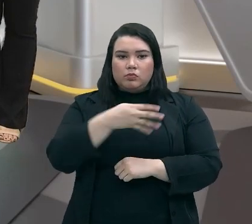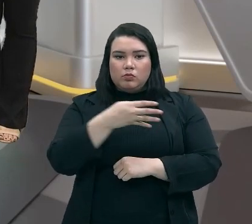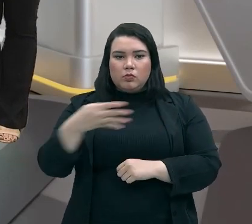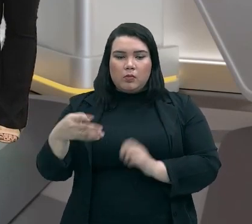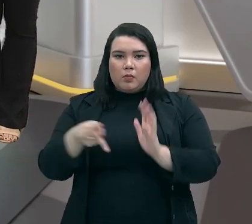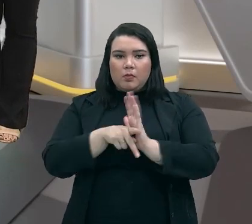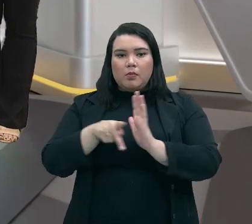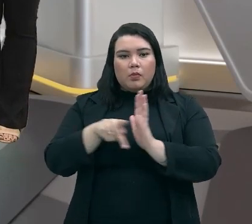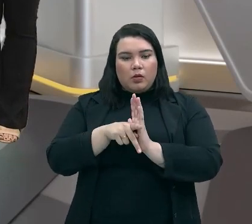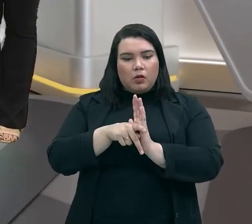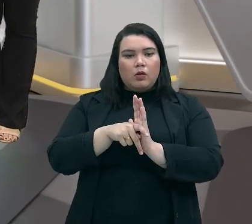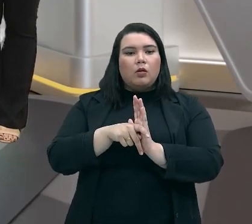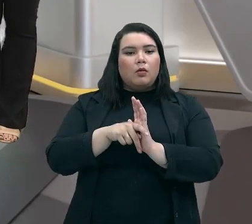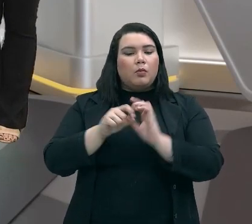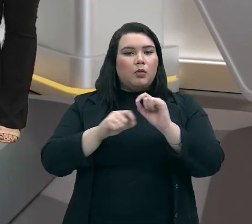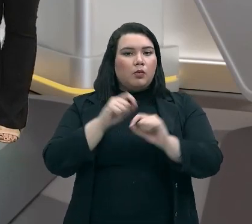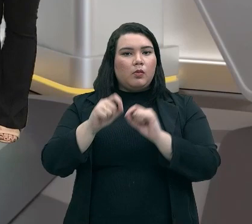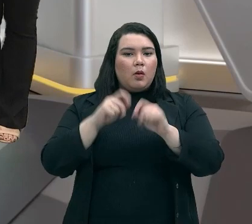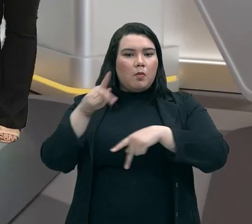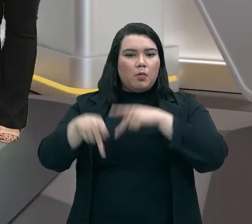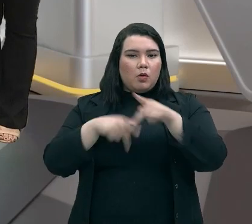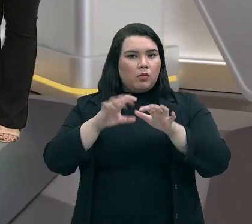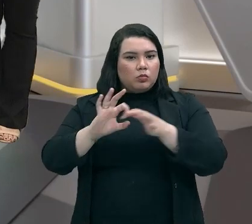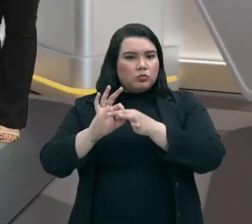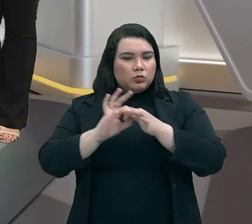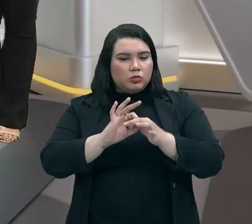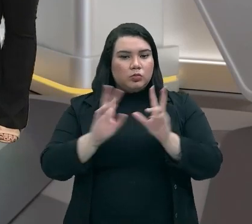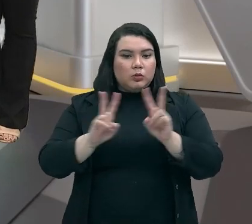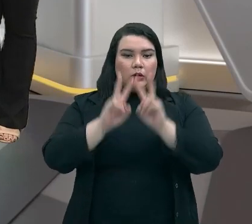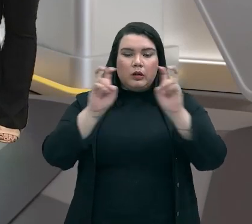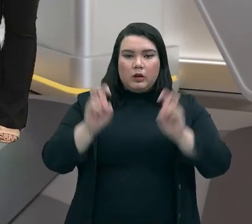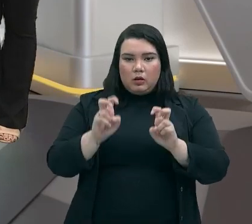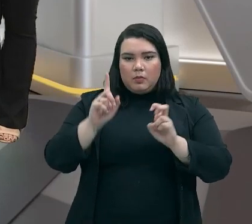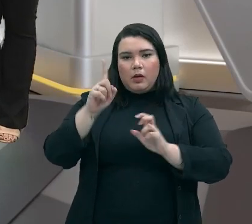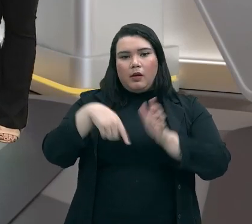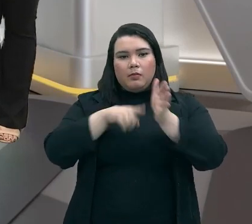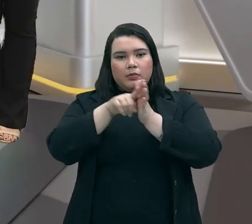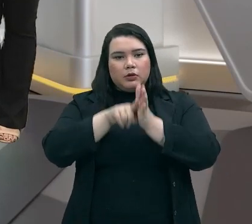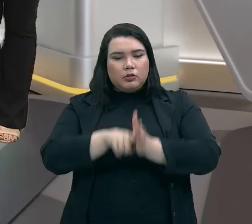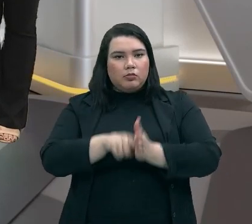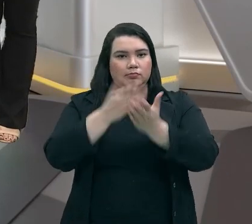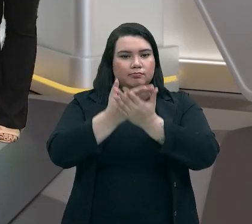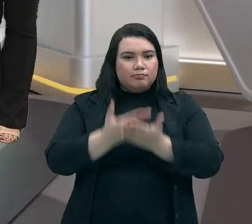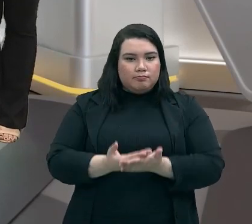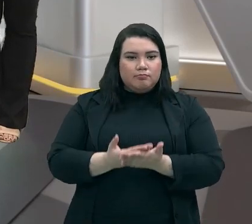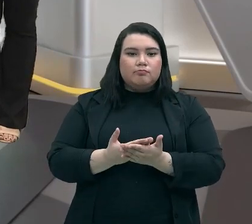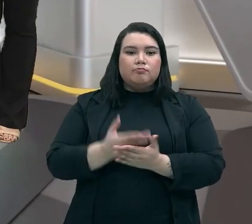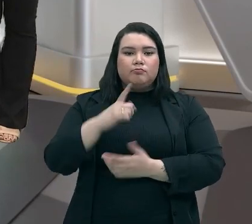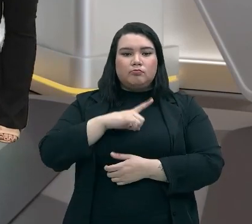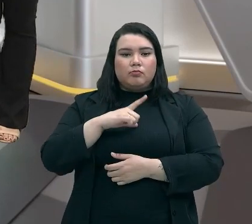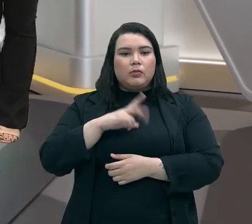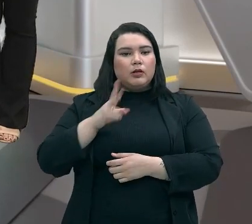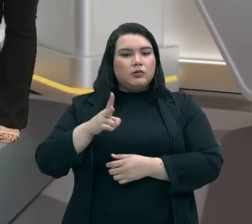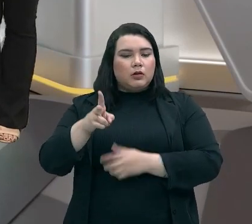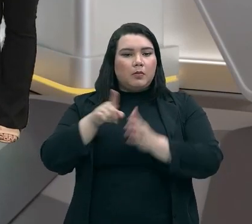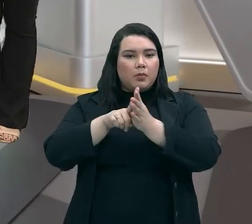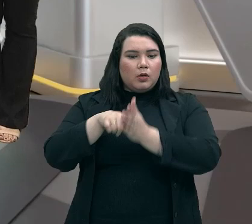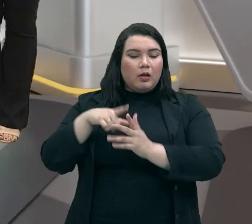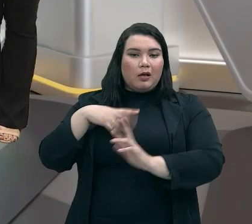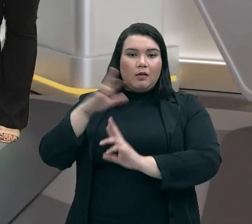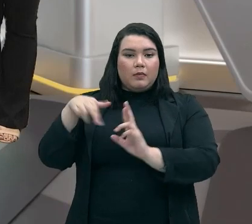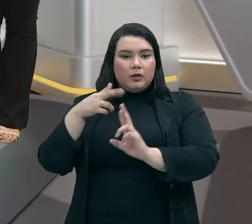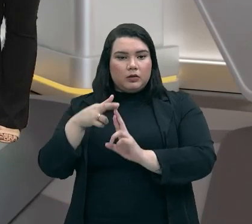Nações Unidas sobre as mudanças climáticas. Então, todos são fatos aí em que a gente, né, sempre tem buscado